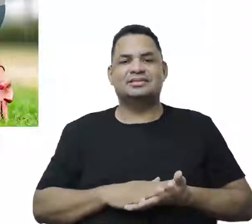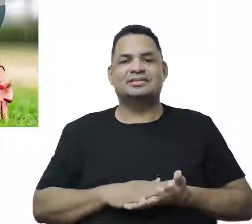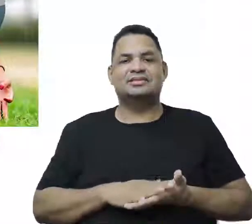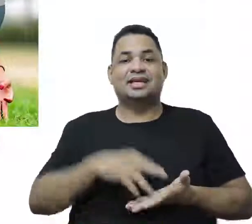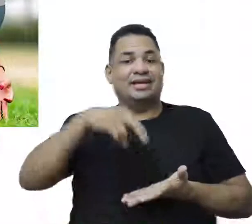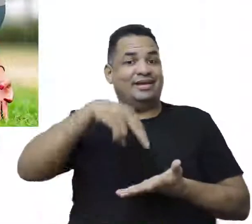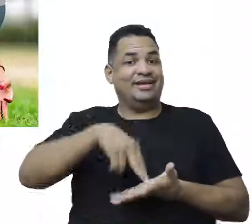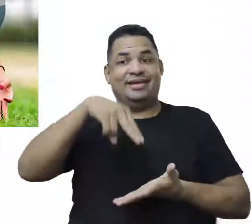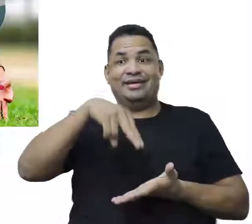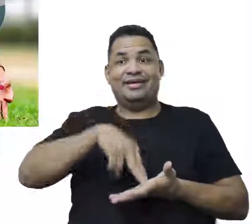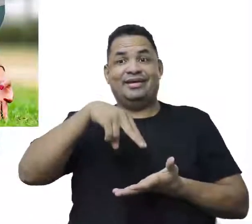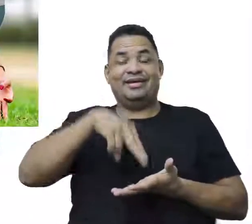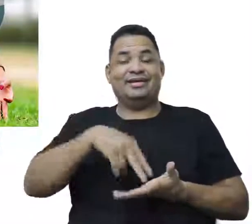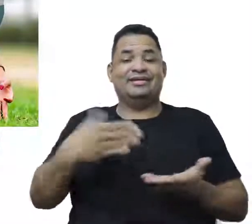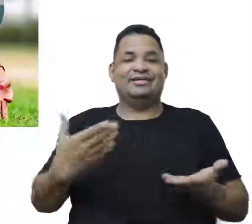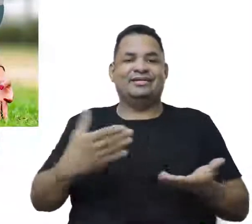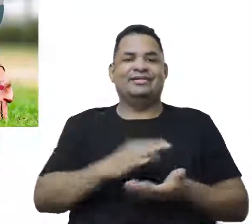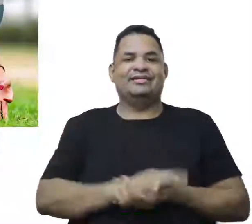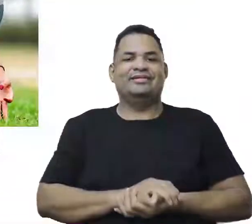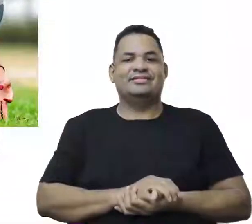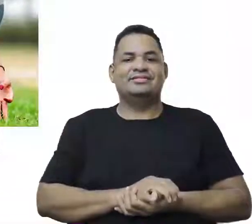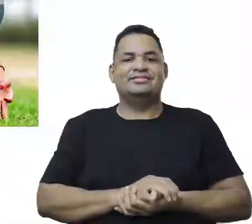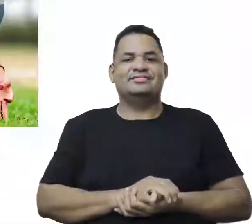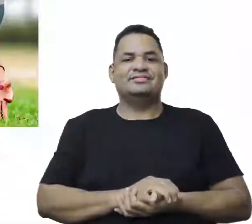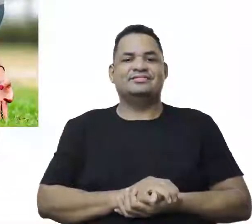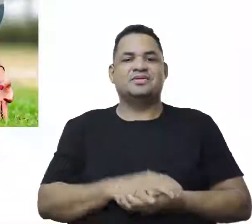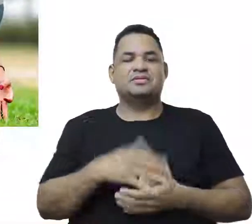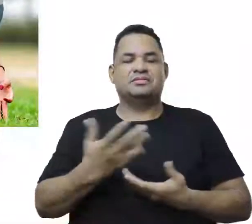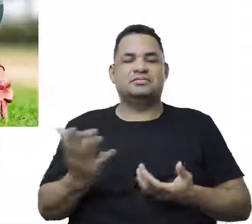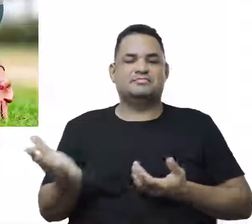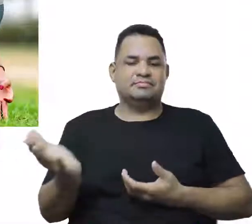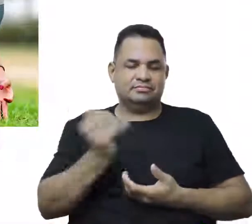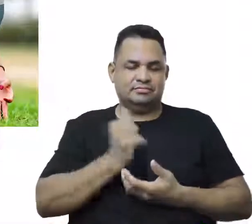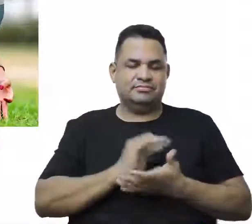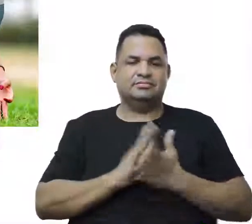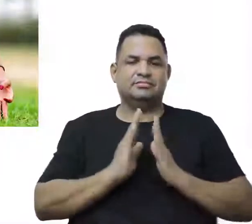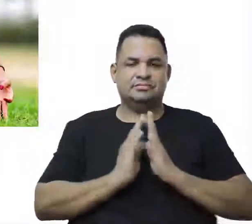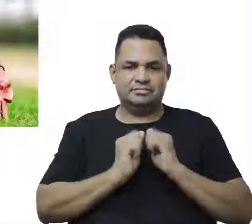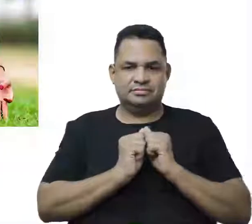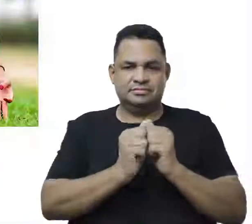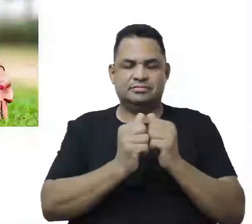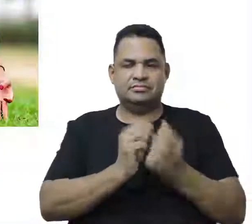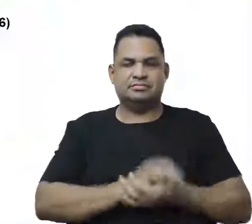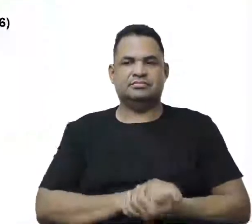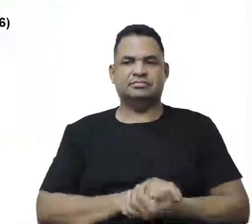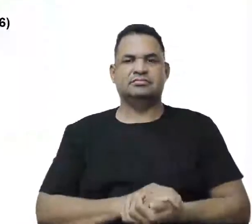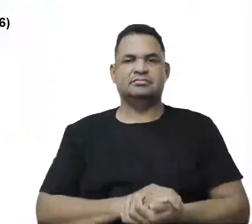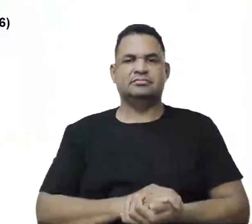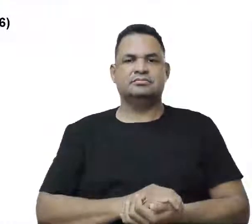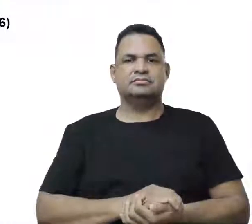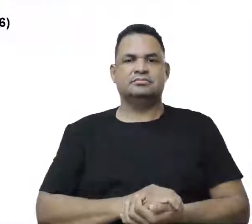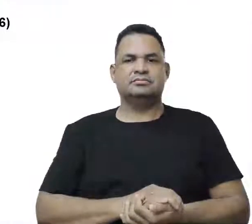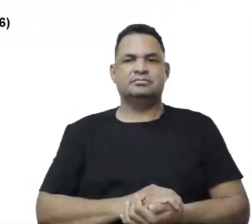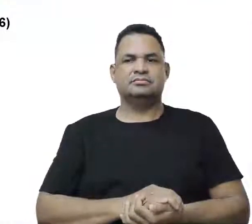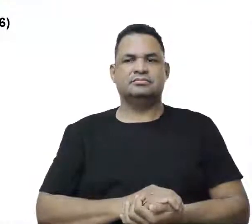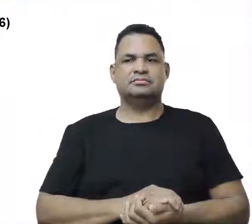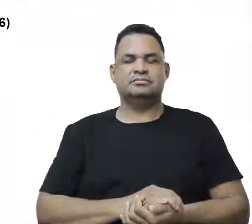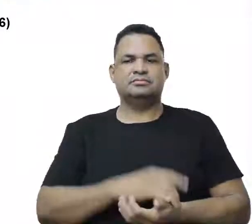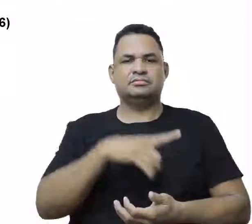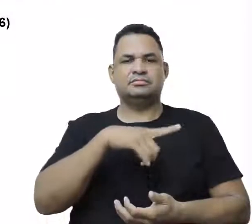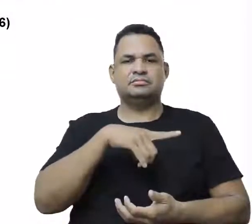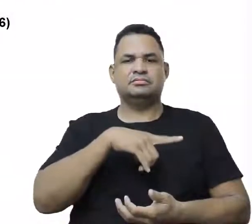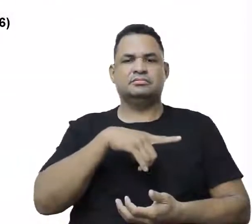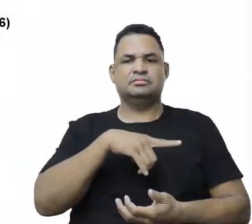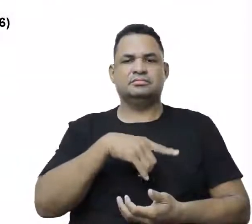Quando a gente está com raiva, o corpo comunica. Vamos seguir então, fica comigo aí sem piscar. Aí nós temos